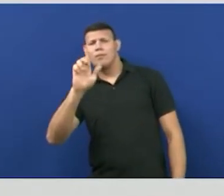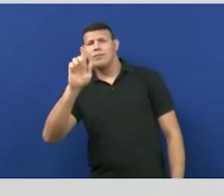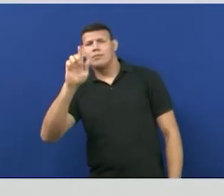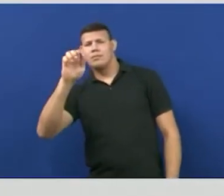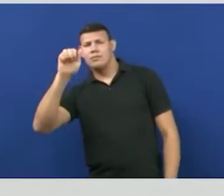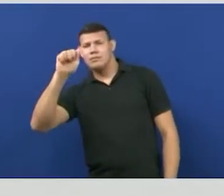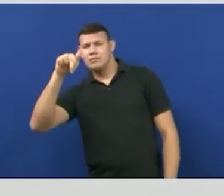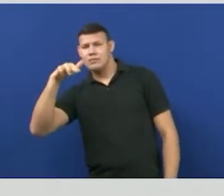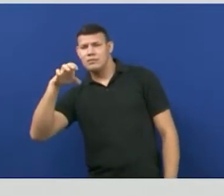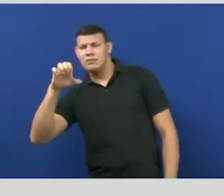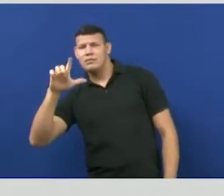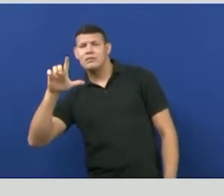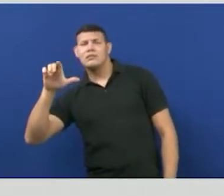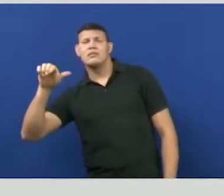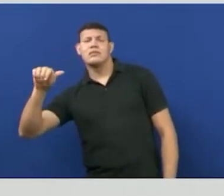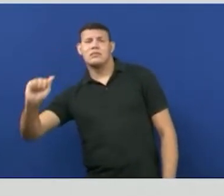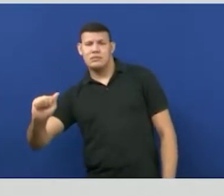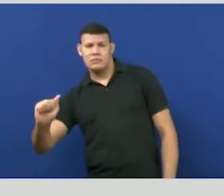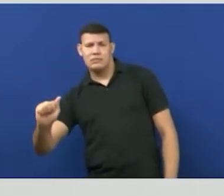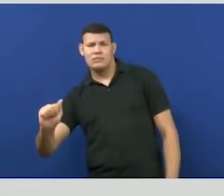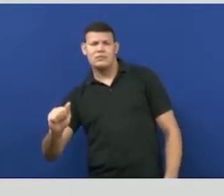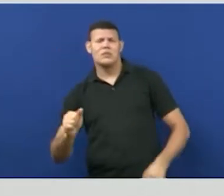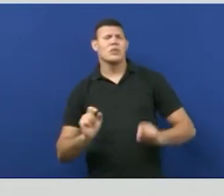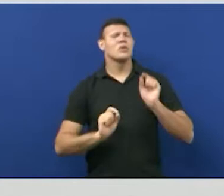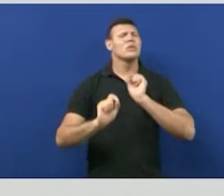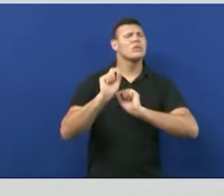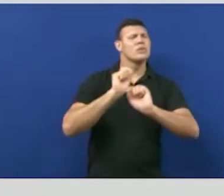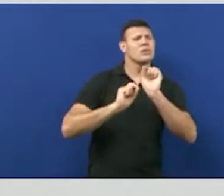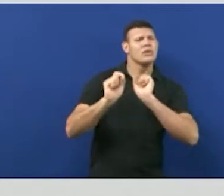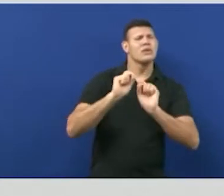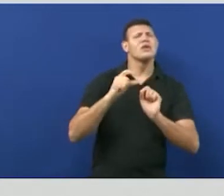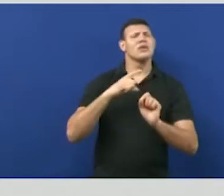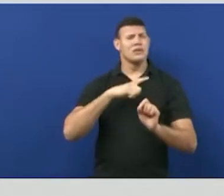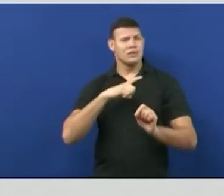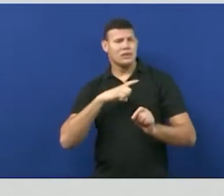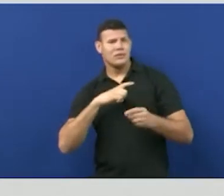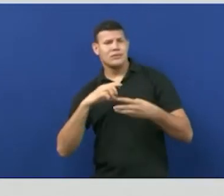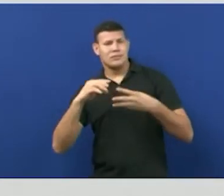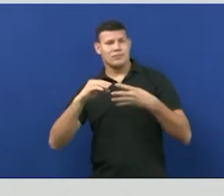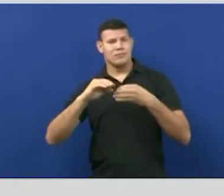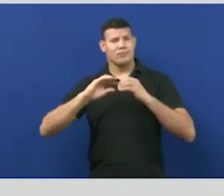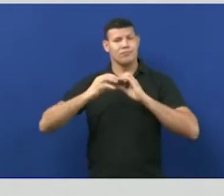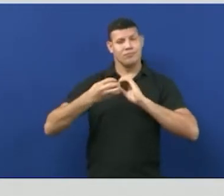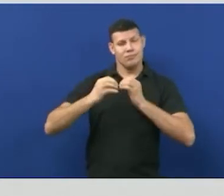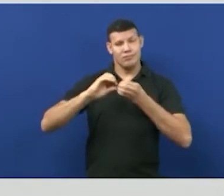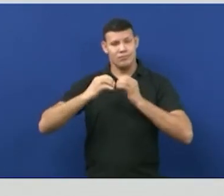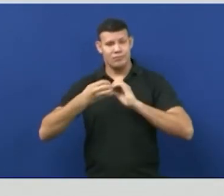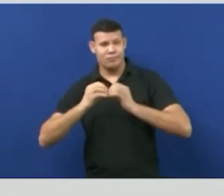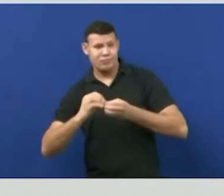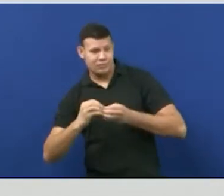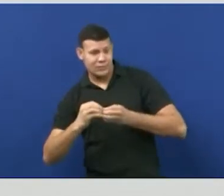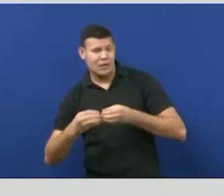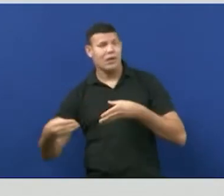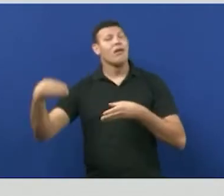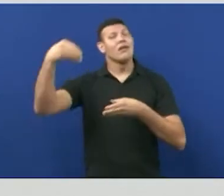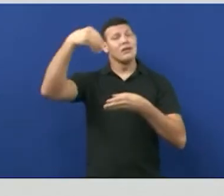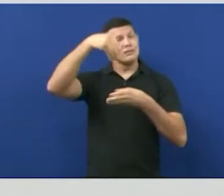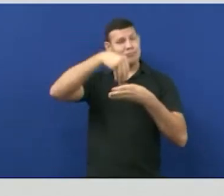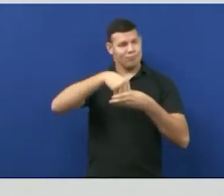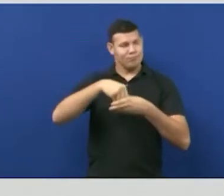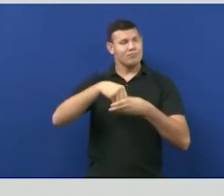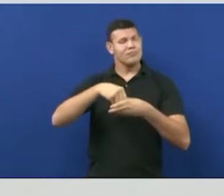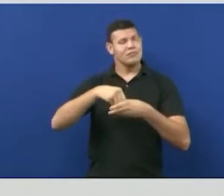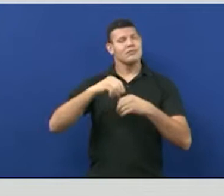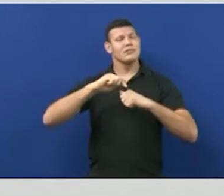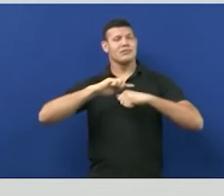organoides. E essas organelas elas são constituídas de moléculas e cada molécula tem uma diversidade de